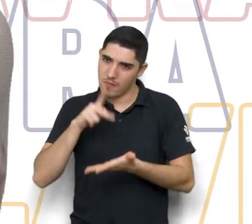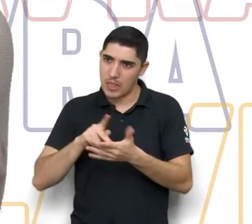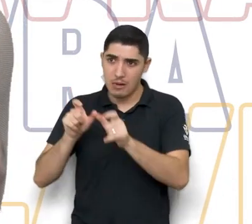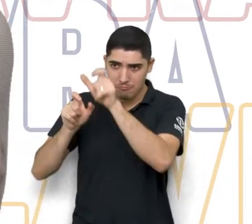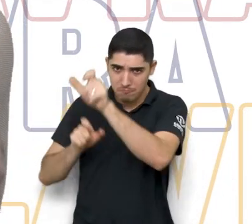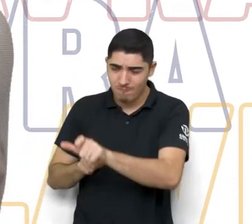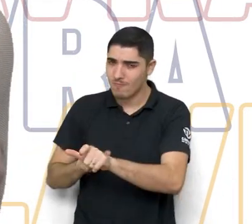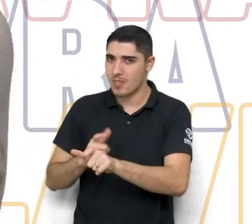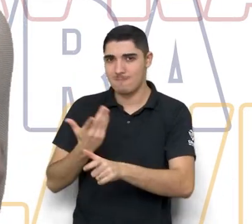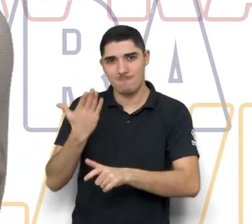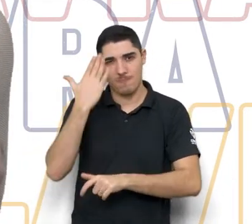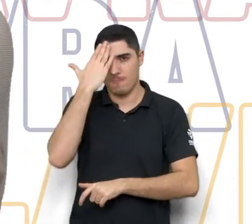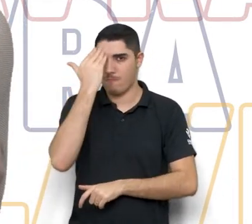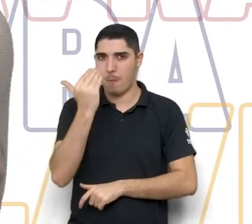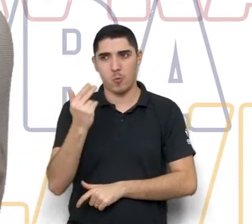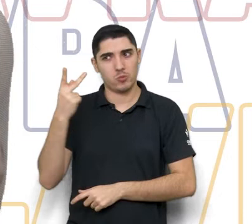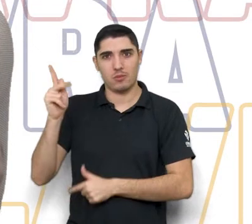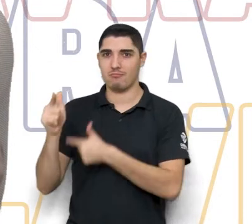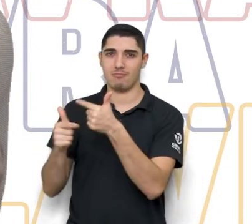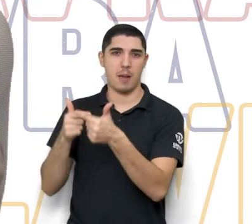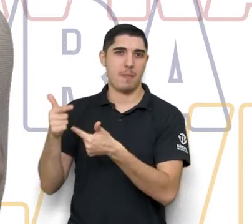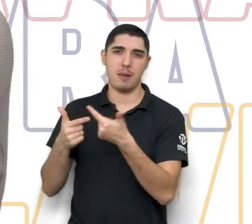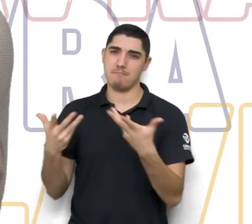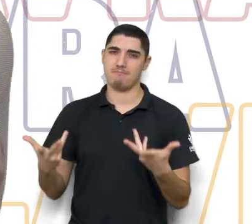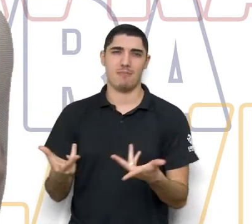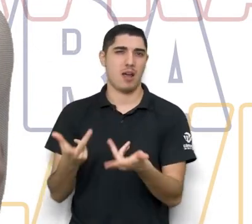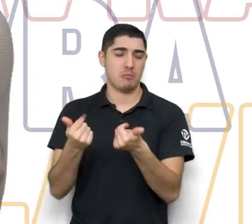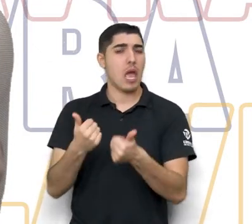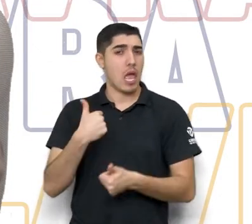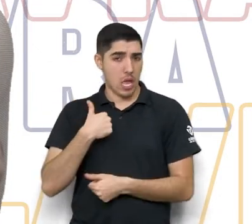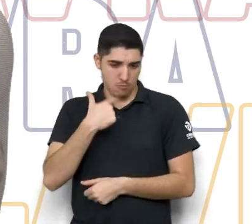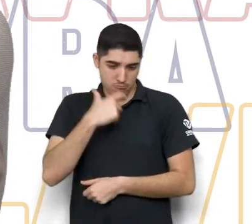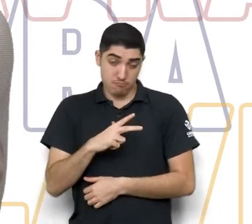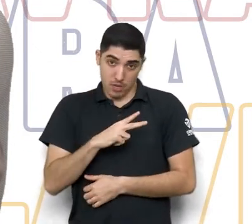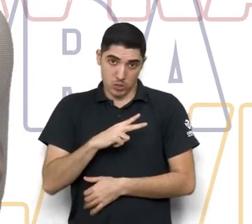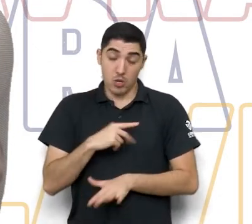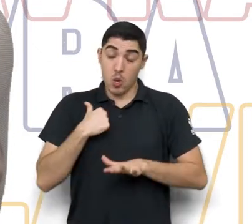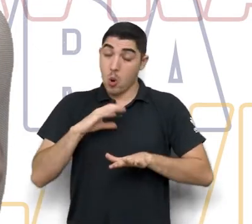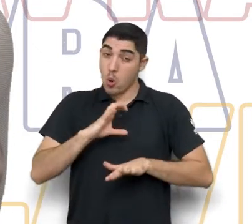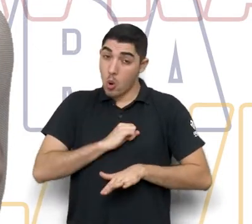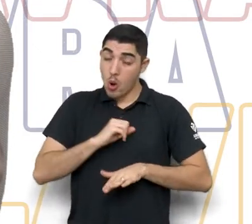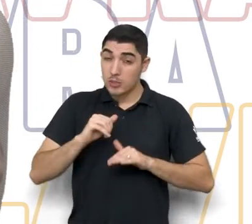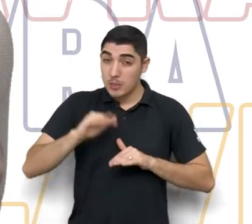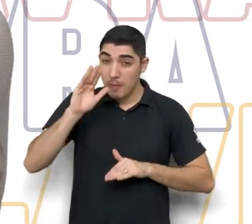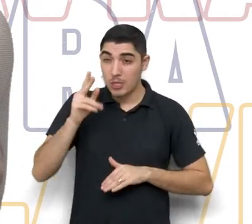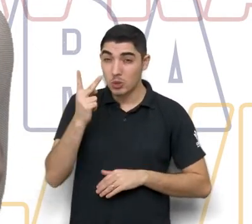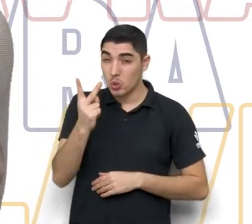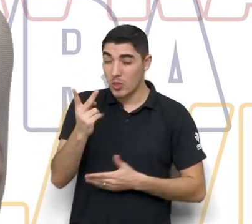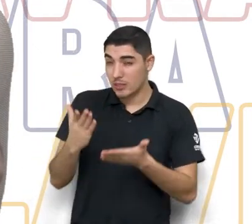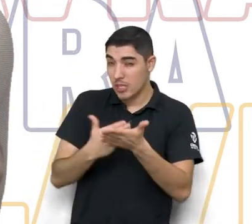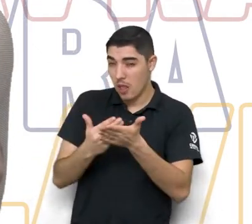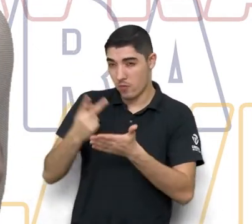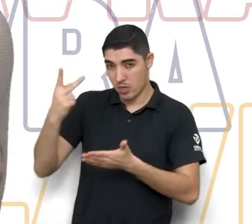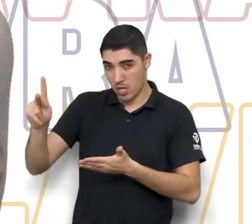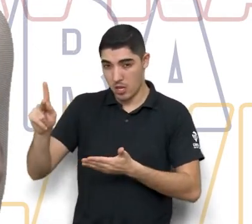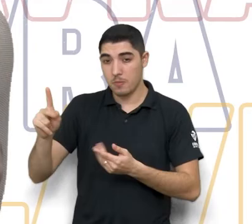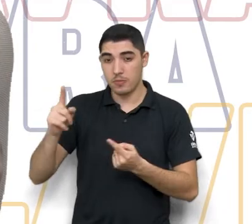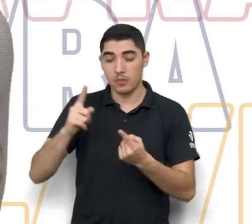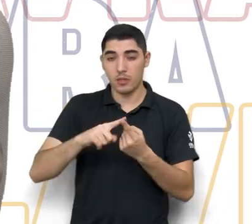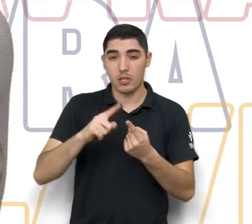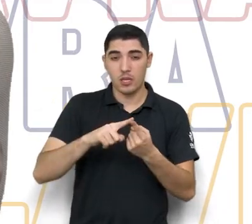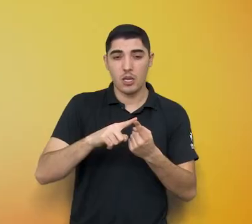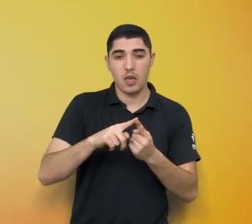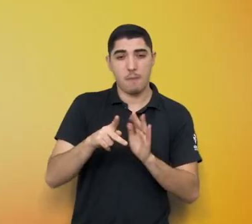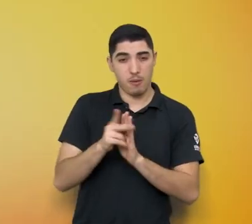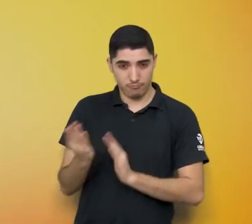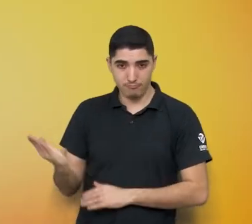Cassiano Ricardo tem um trabalho muito interessante e eu particularmente gosto mais de 2 livros dele, né? O Jeremias Sem